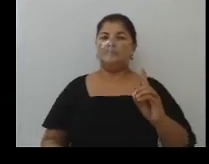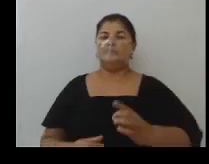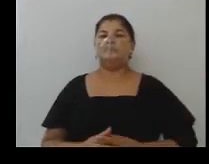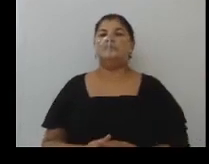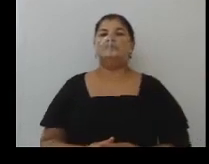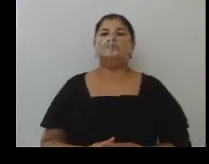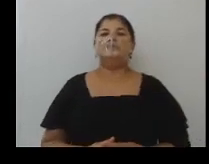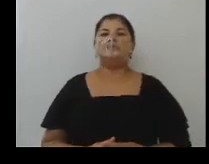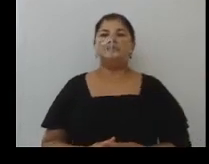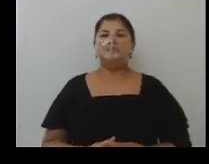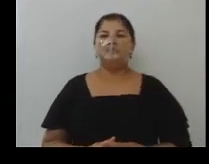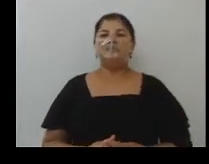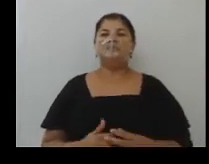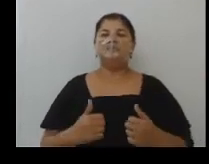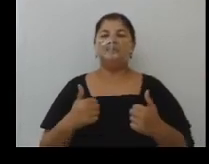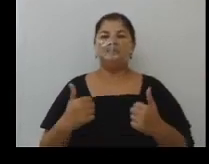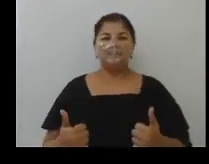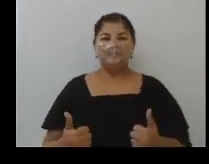Ok? Olha que bacana.